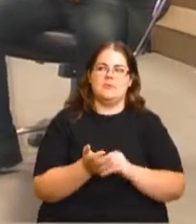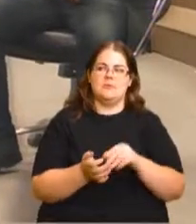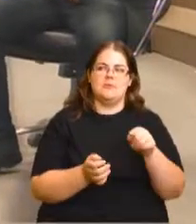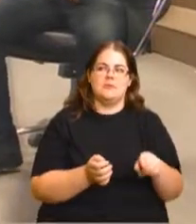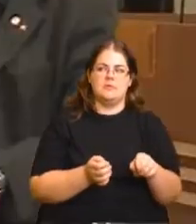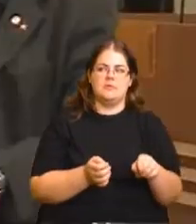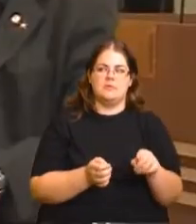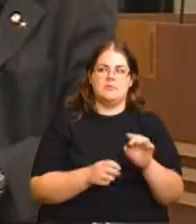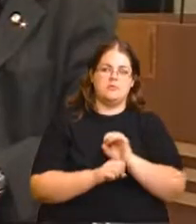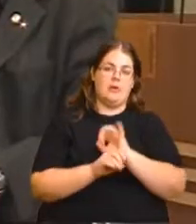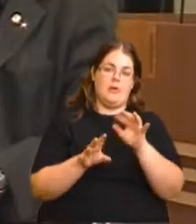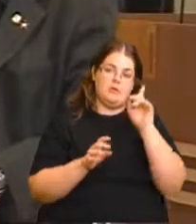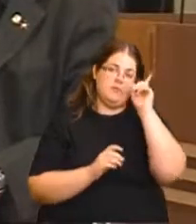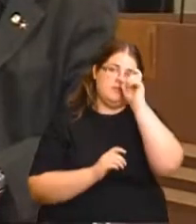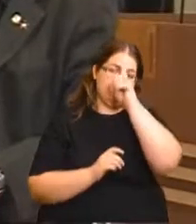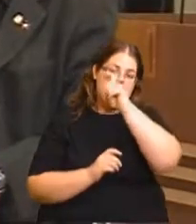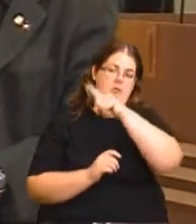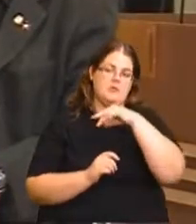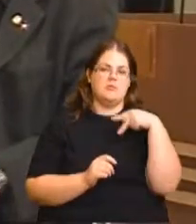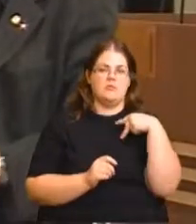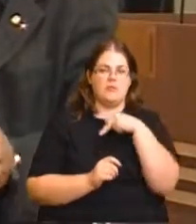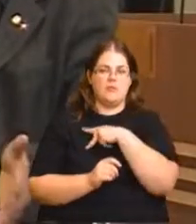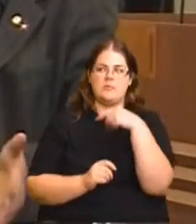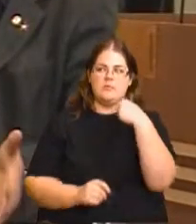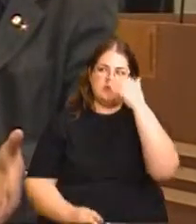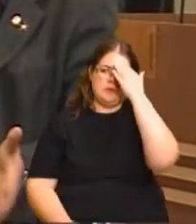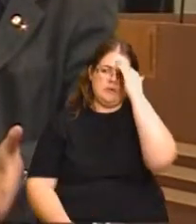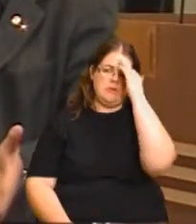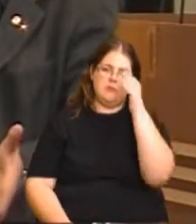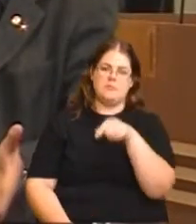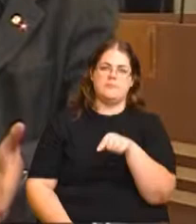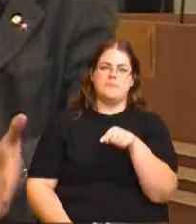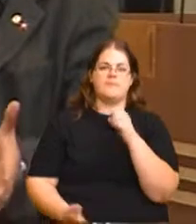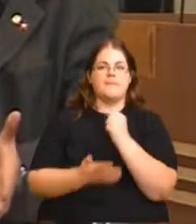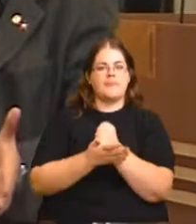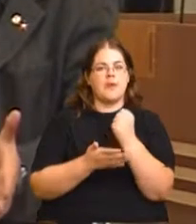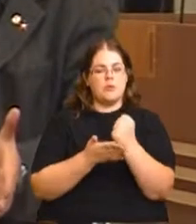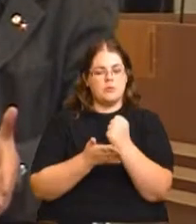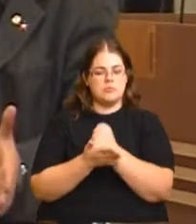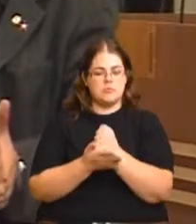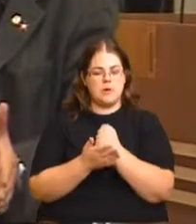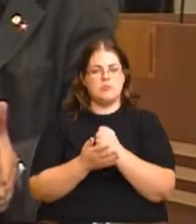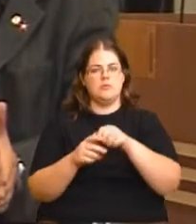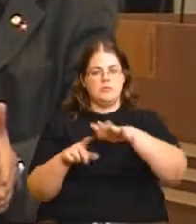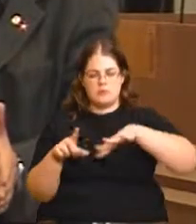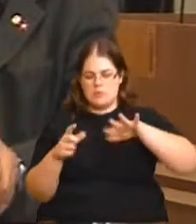concentrar. Então, vai ser muito difícil que a população possa entender que o